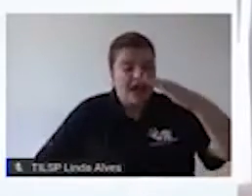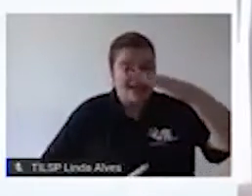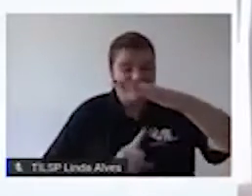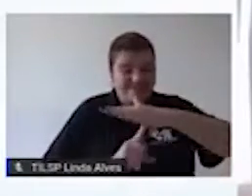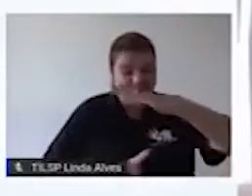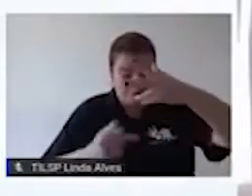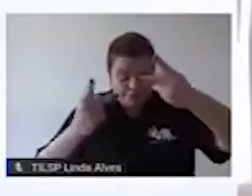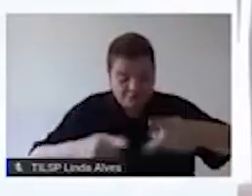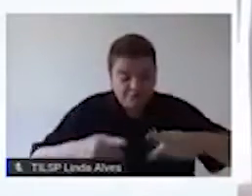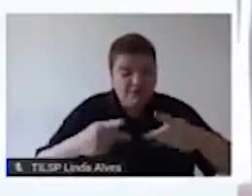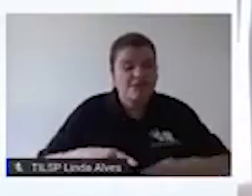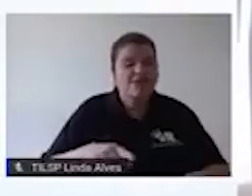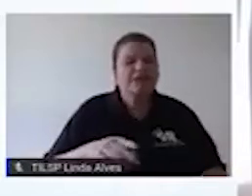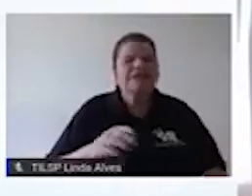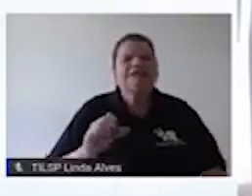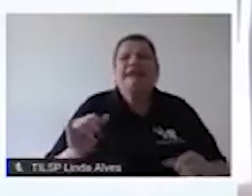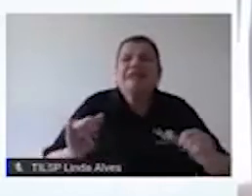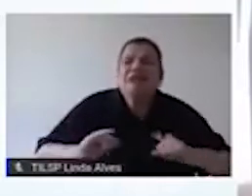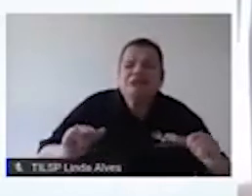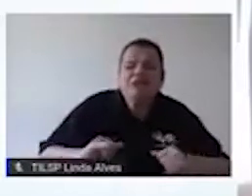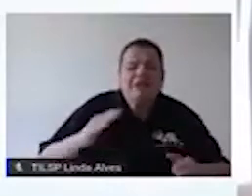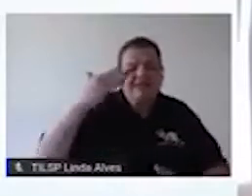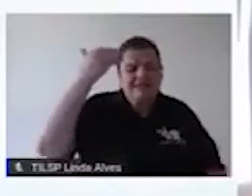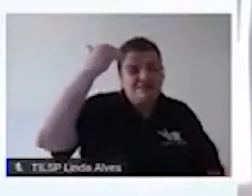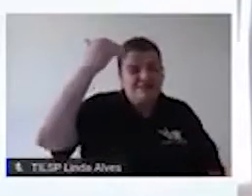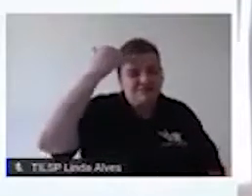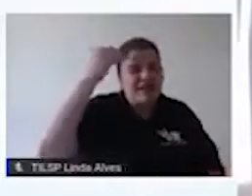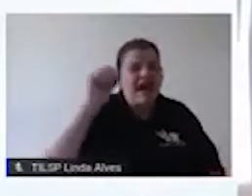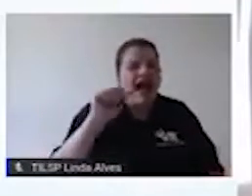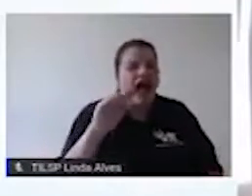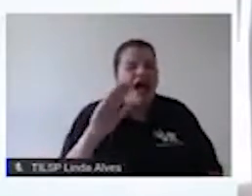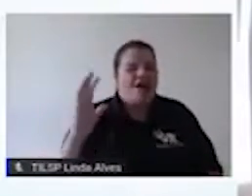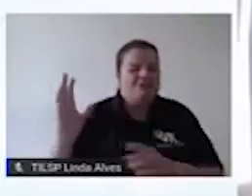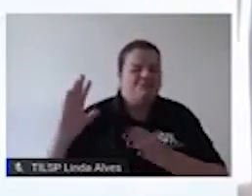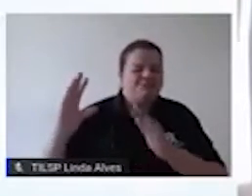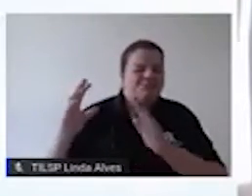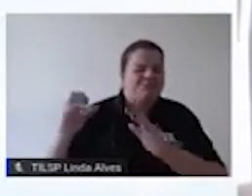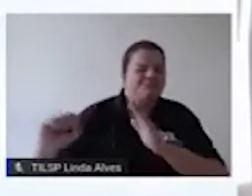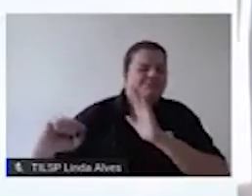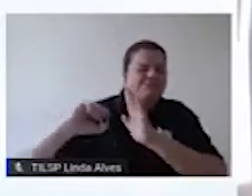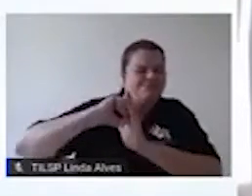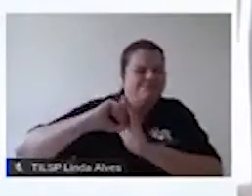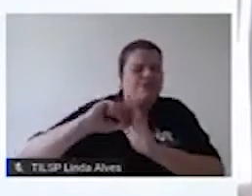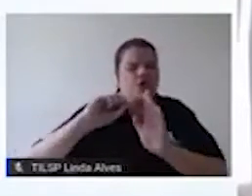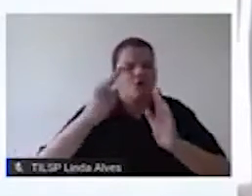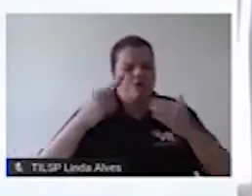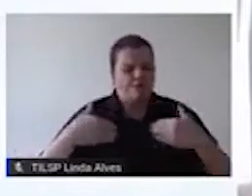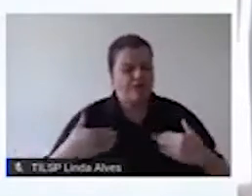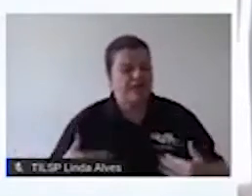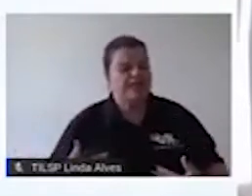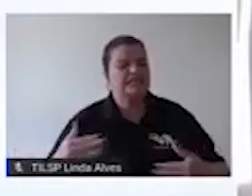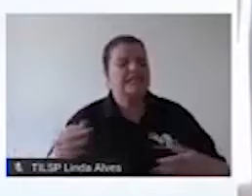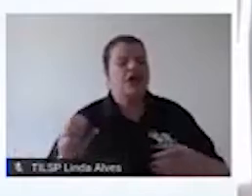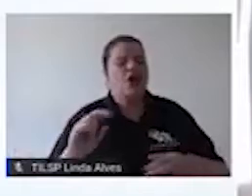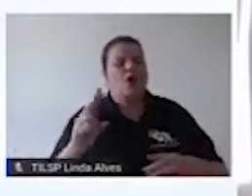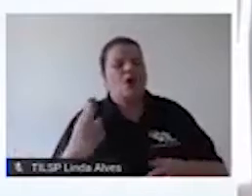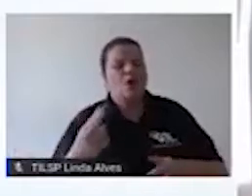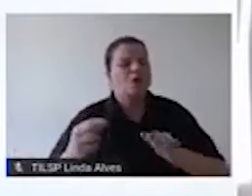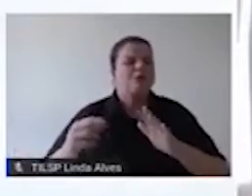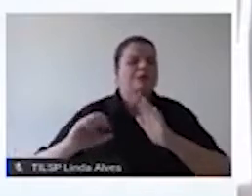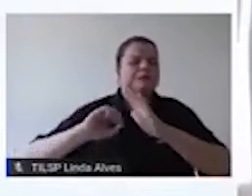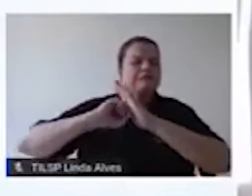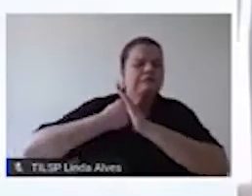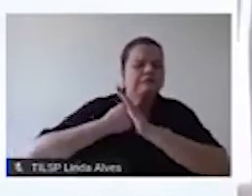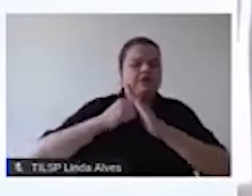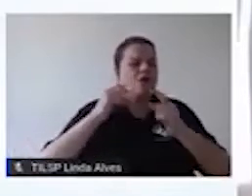agredidas, sofrer algum tipo de abuso, elas podem entrar no site da Segurança Pública. E lá onde tem o setor de denúncias, elas vão lá e